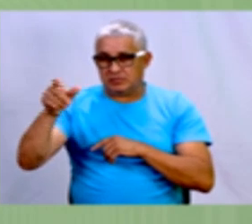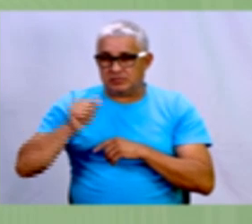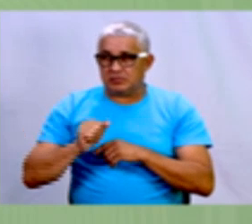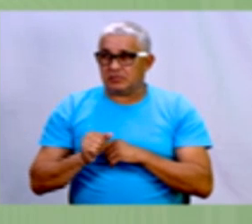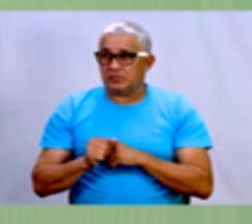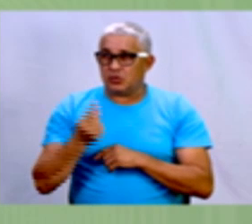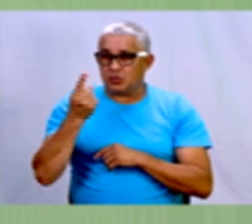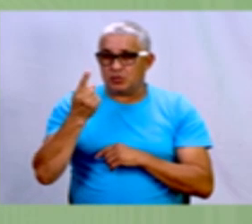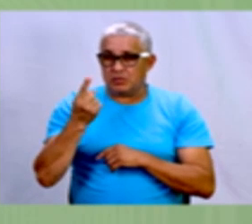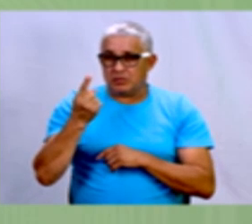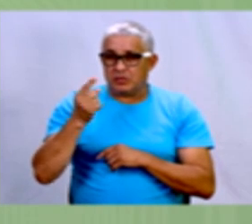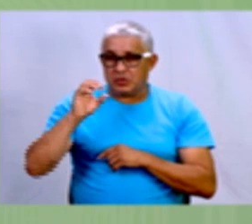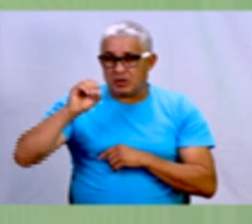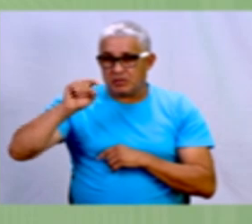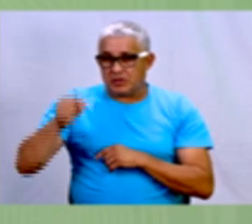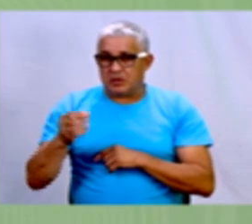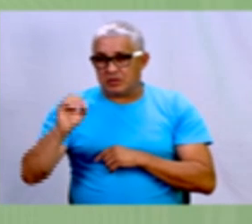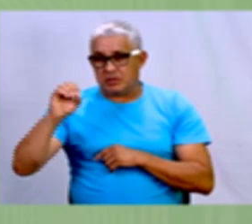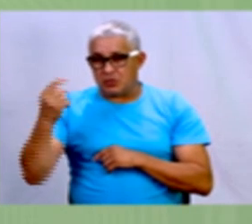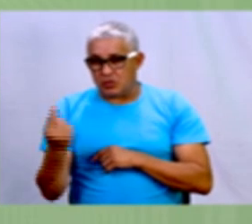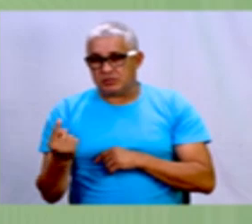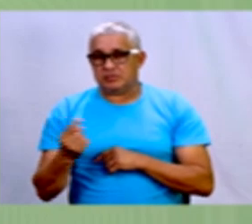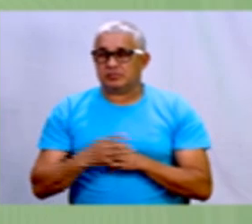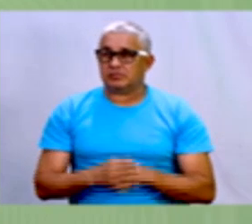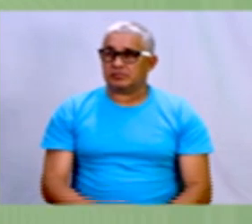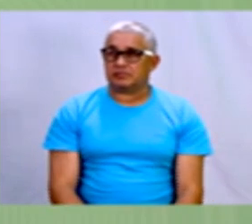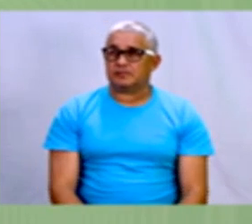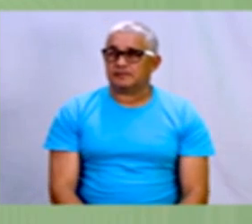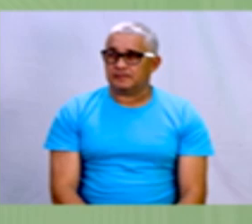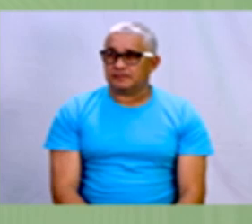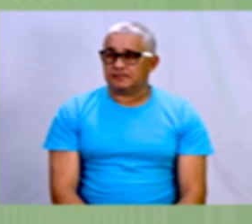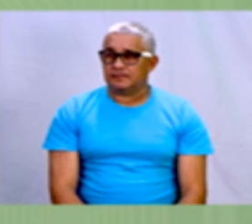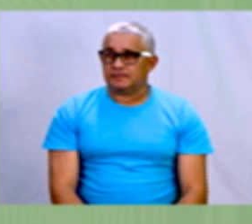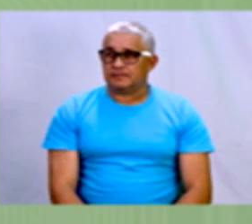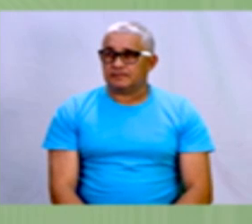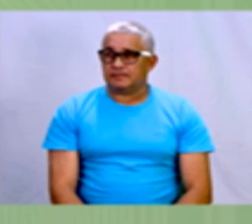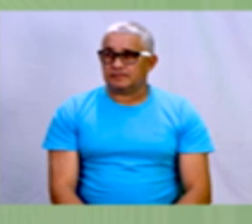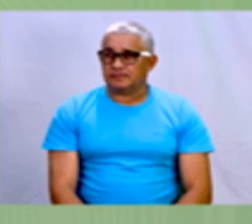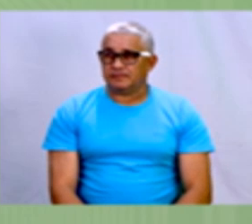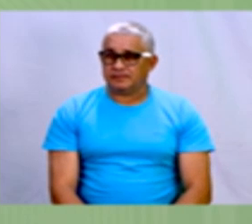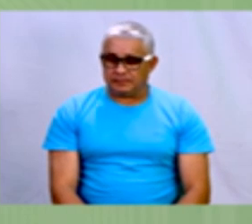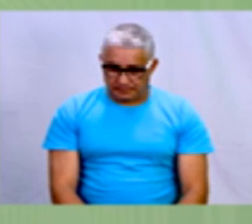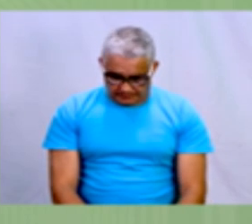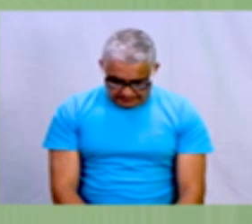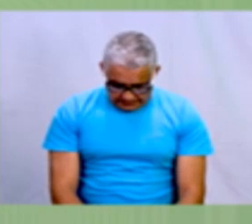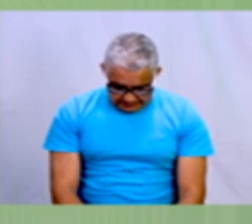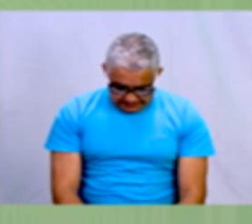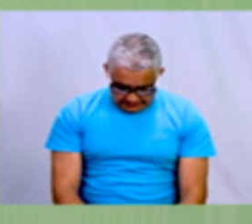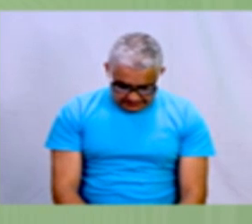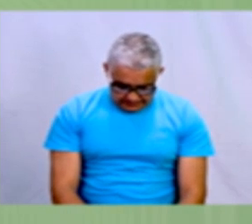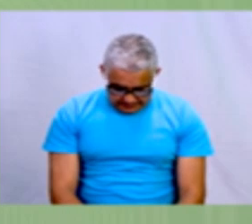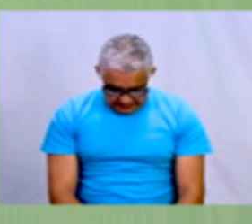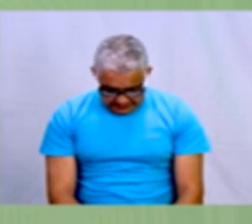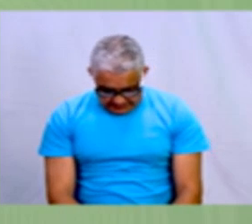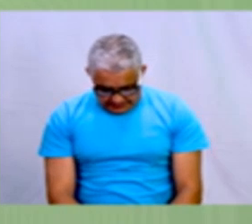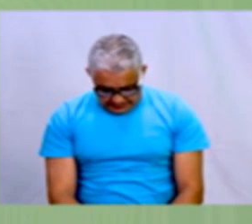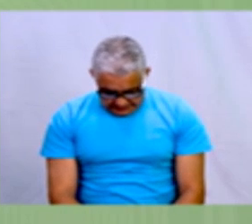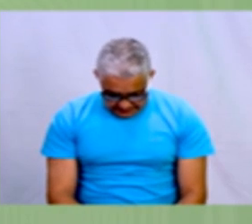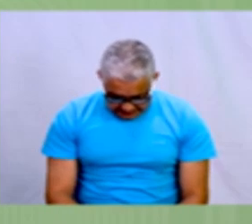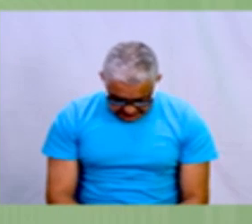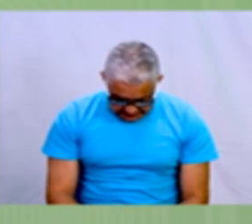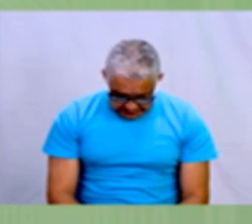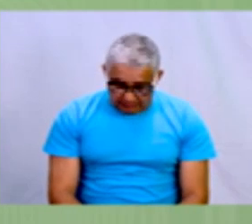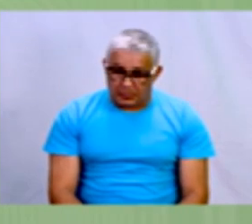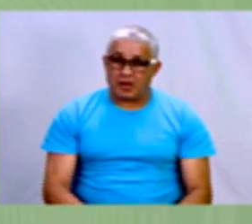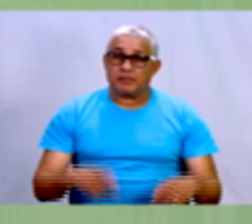1% ao mês é igual a 1 dividido por 100, que é 0,01, tá? A gente tem que a nossa